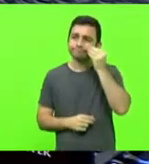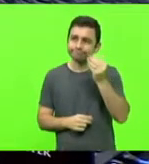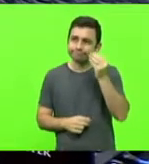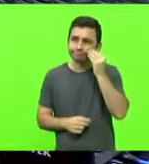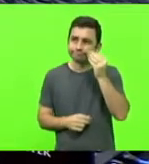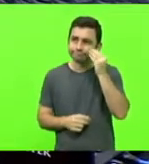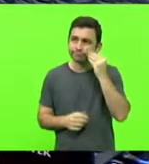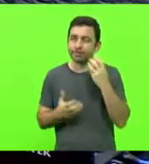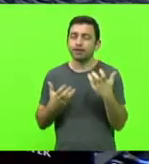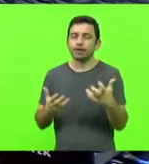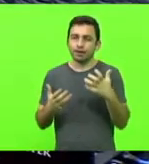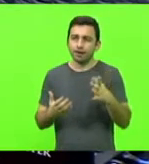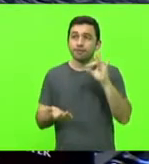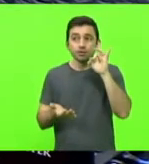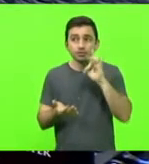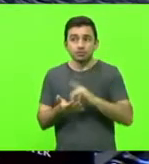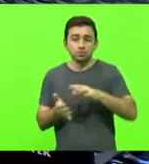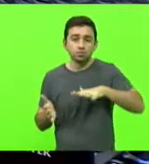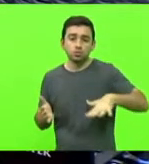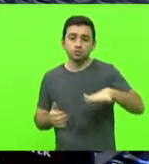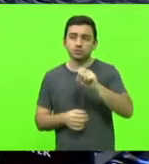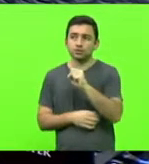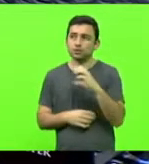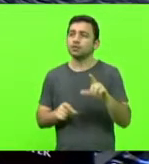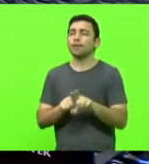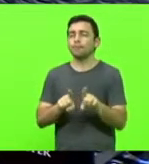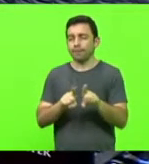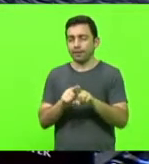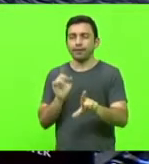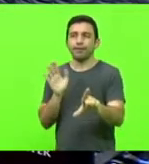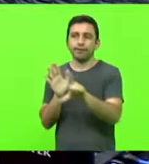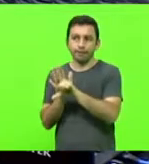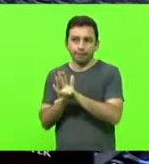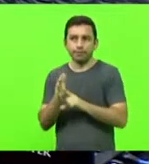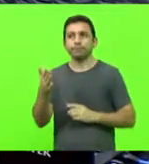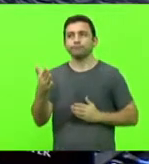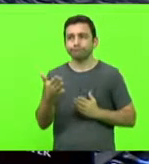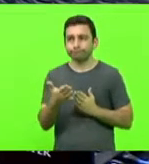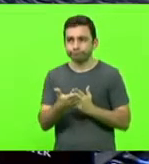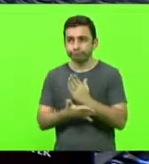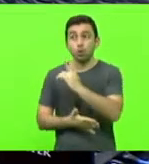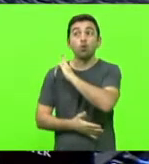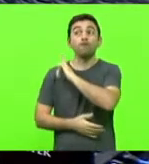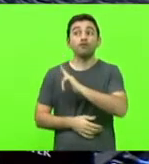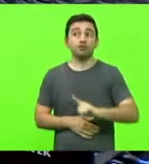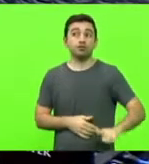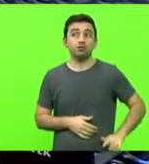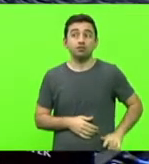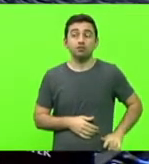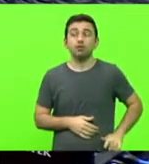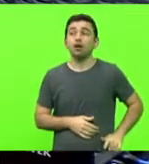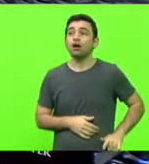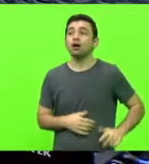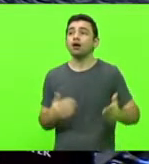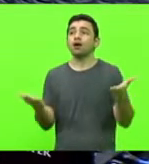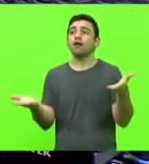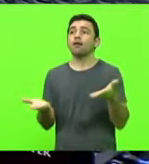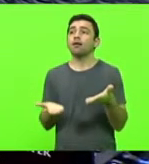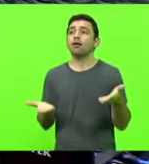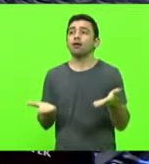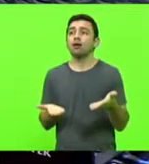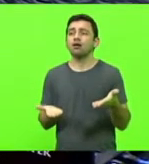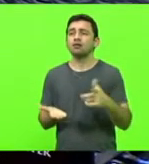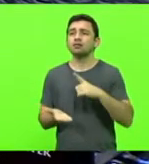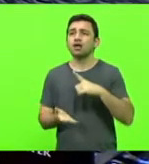que fosse realidade em Santa Catarina, foi uma lei também aprovada, sancionada pelo governador, e agora tem